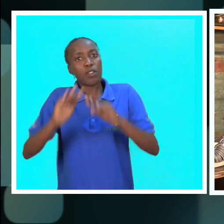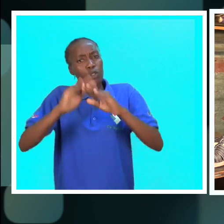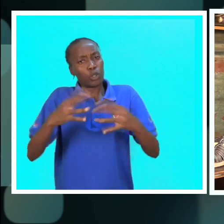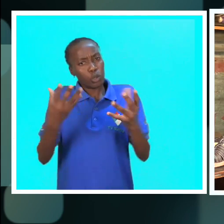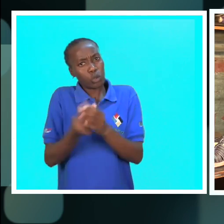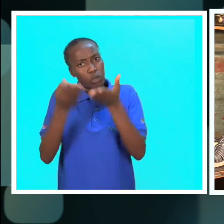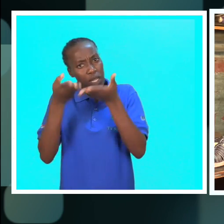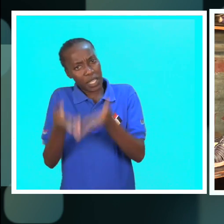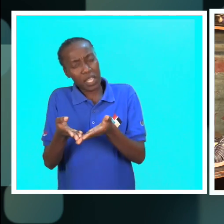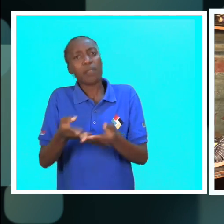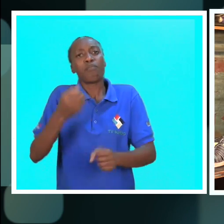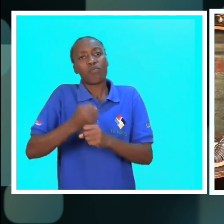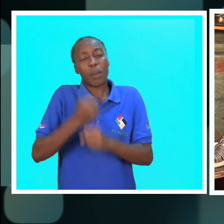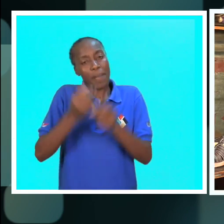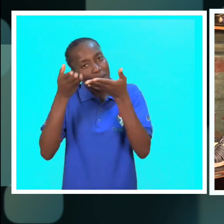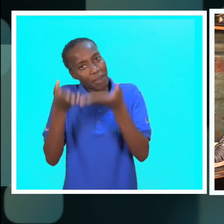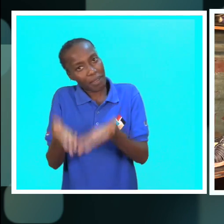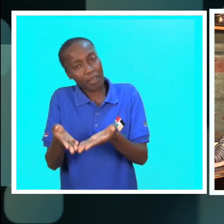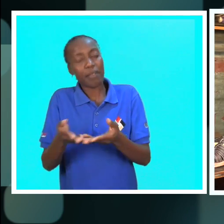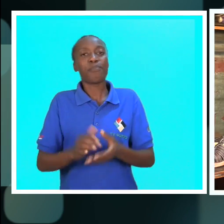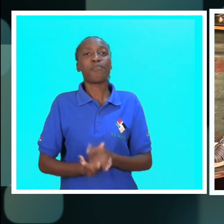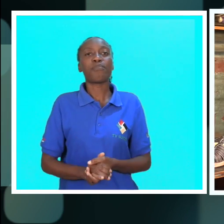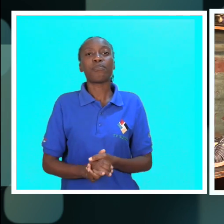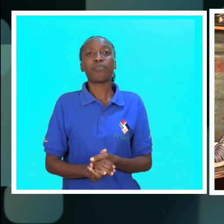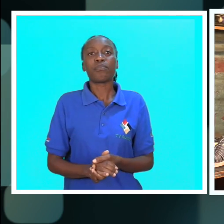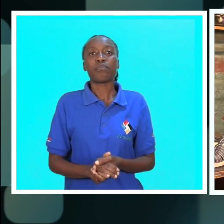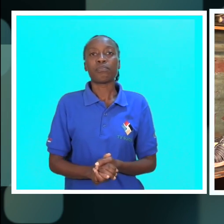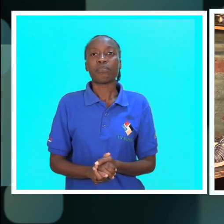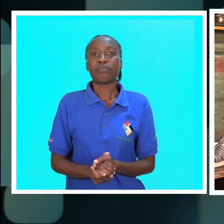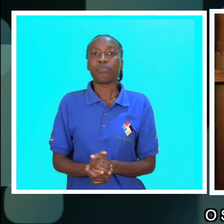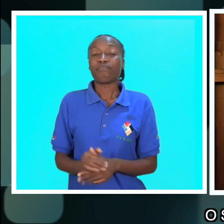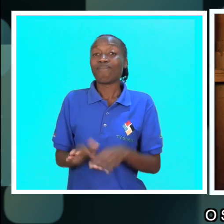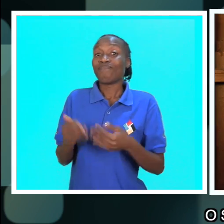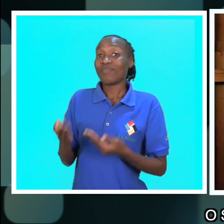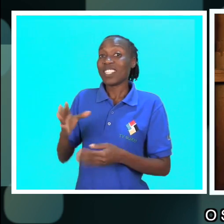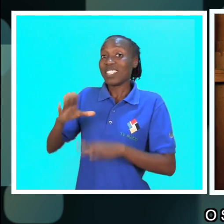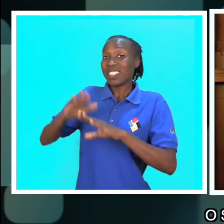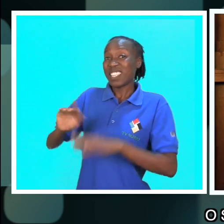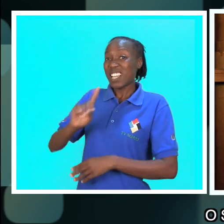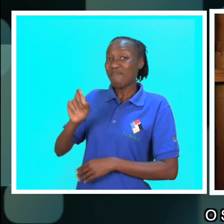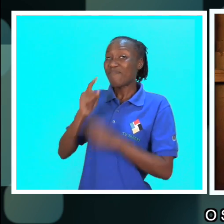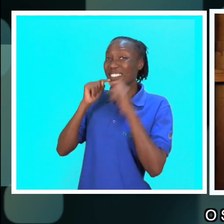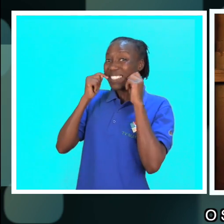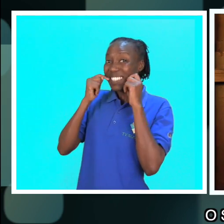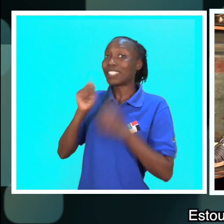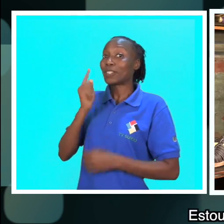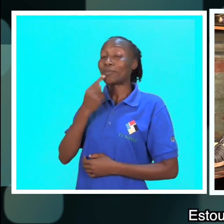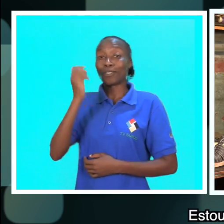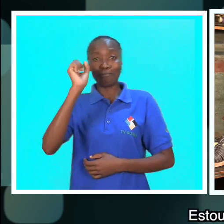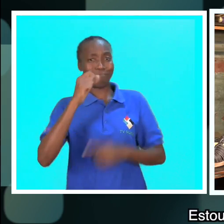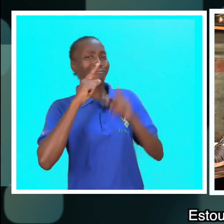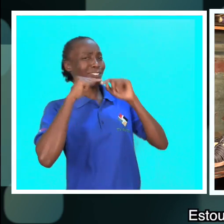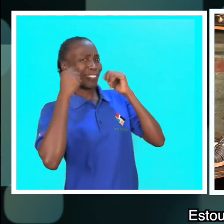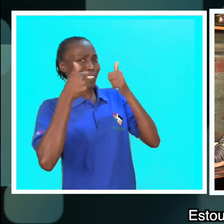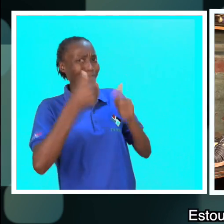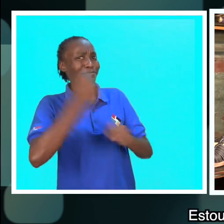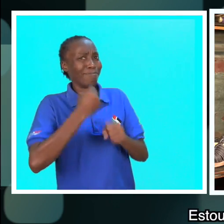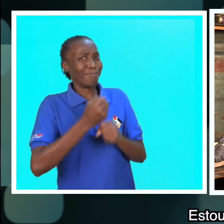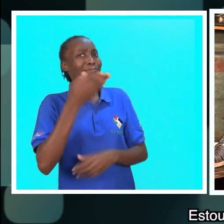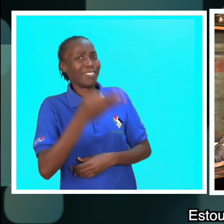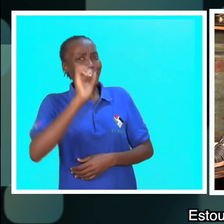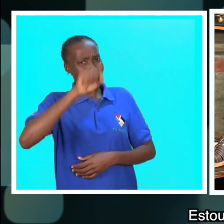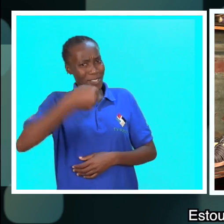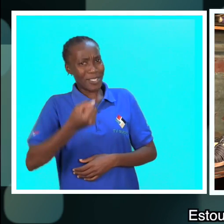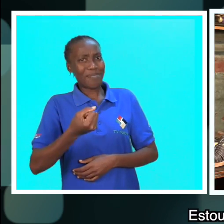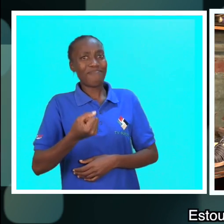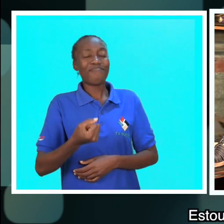Estou com ele aqui mesmo, nesse trabalho aqui. O cara está feliz? Estou feliz desse trabalho mesmo.